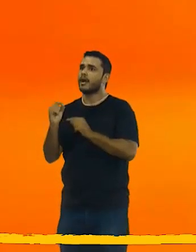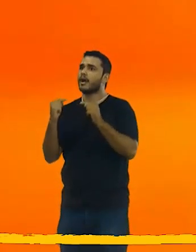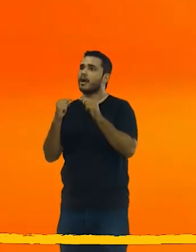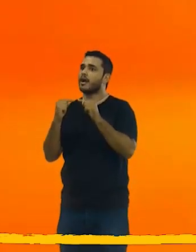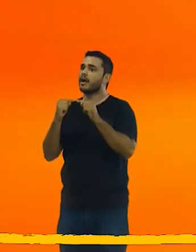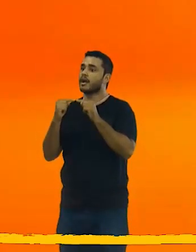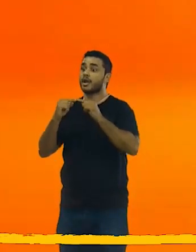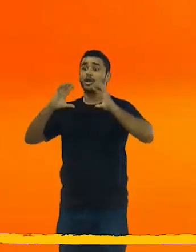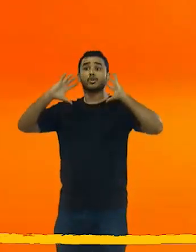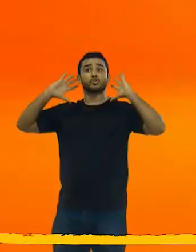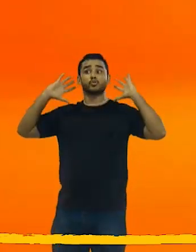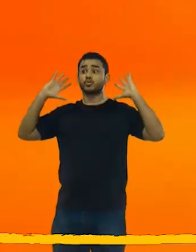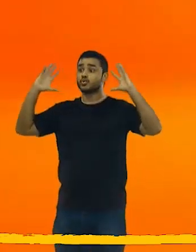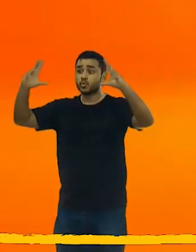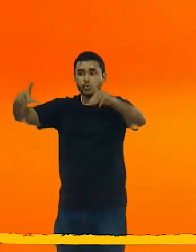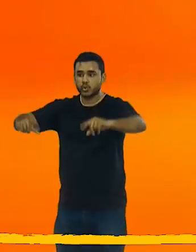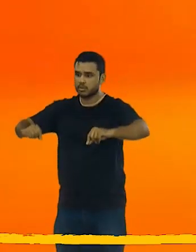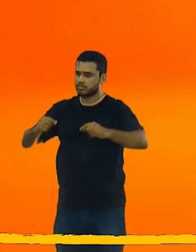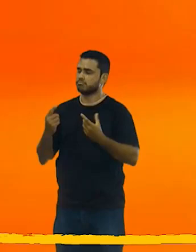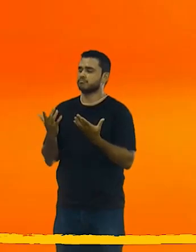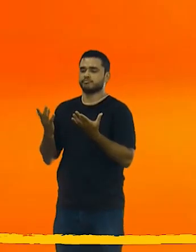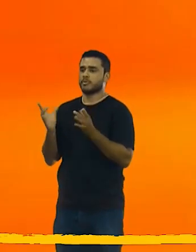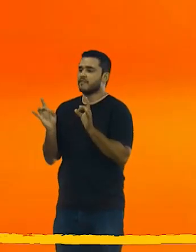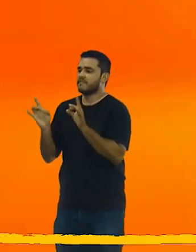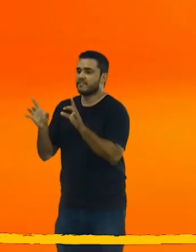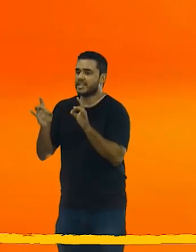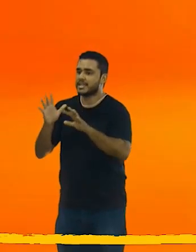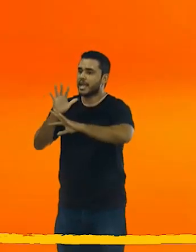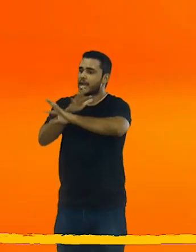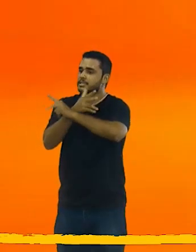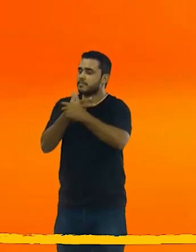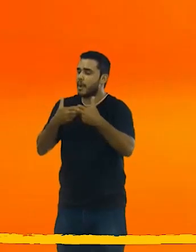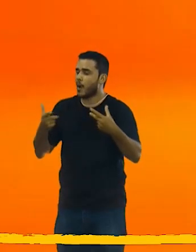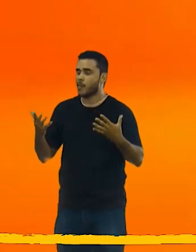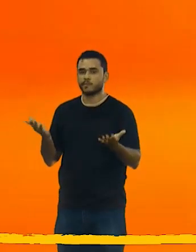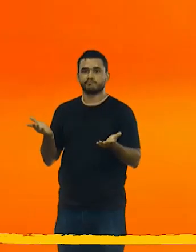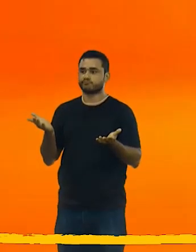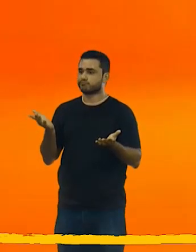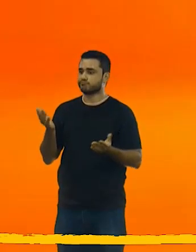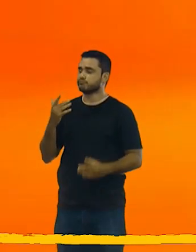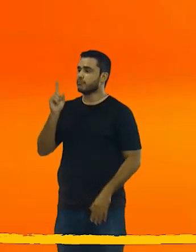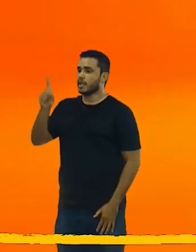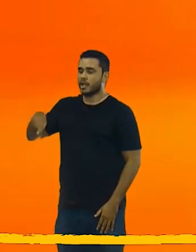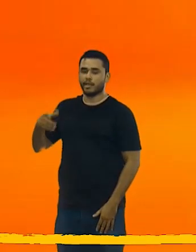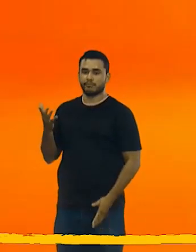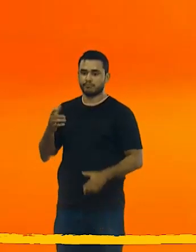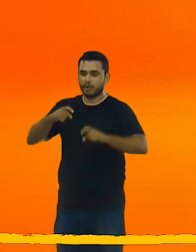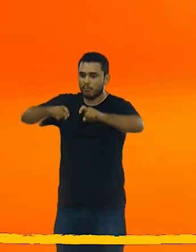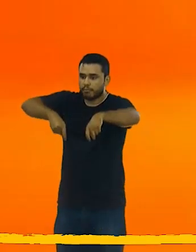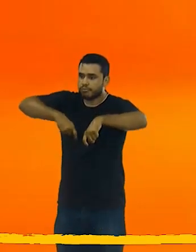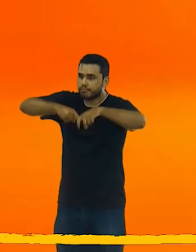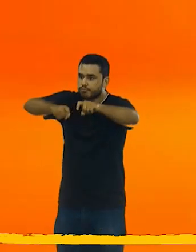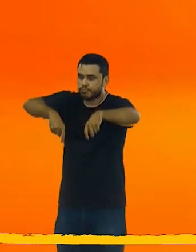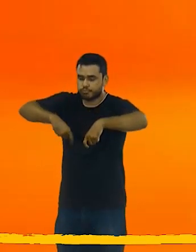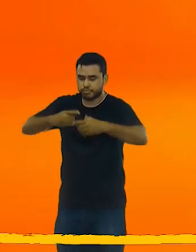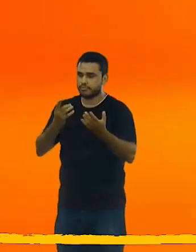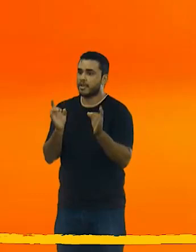indústria ligada diretamente ao setor. Que tipo de indústria? Agrofertilizantes,